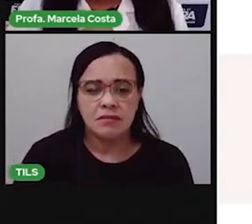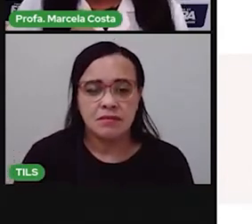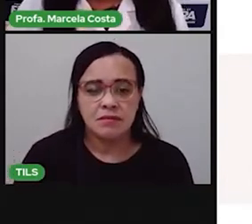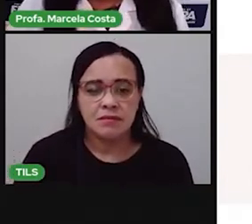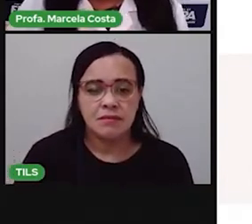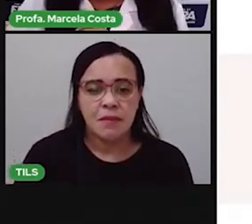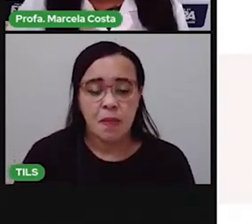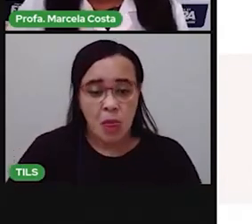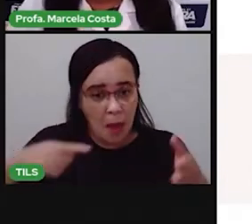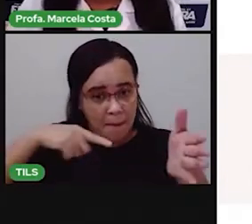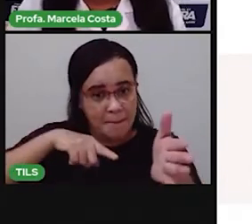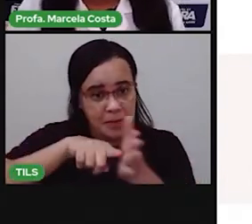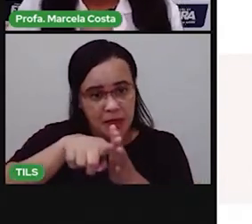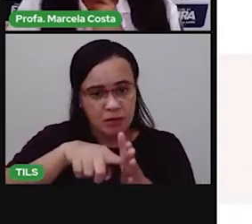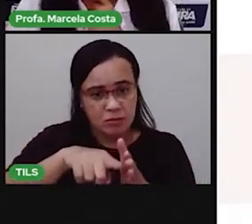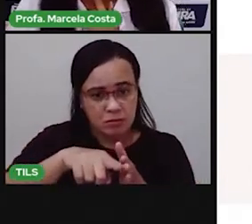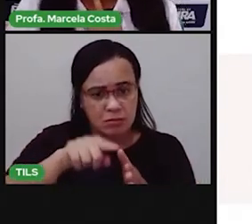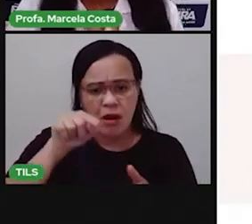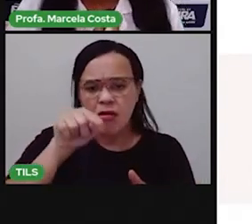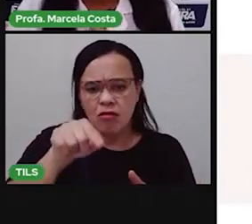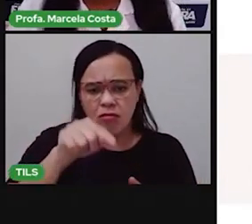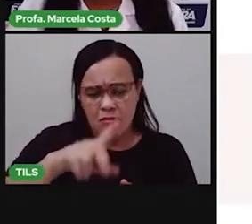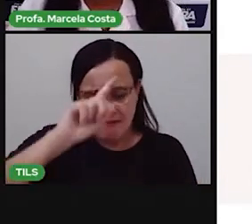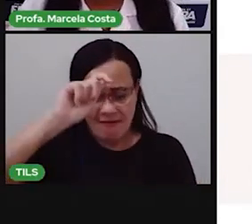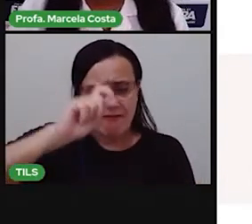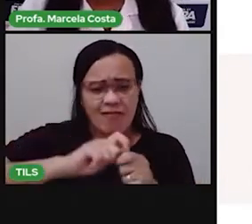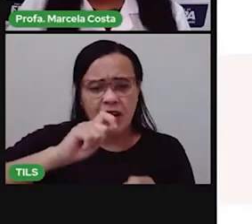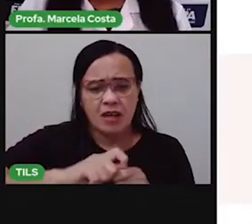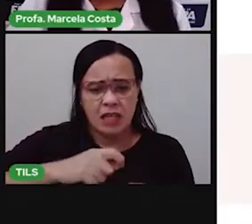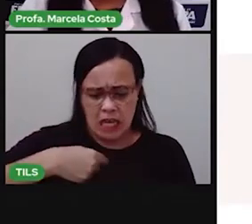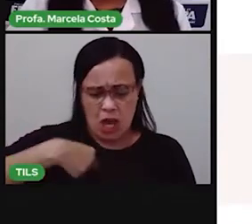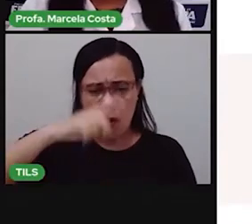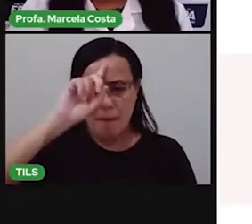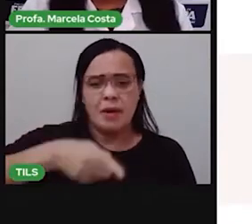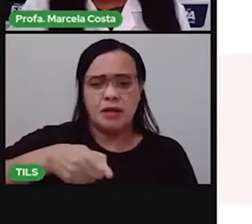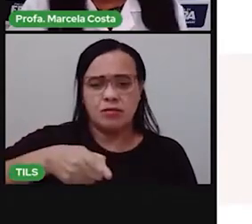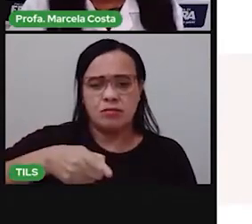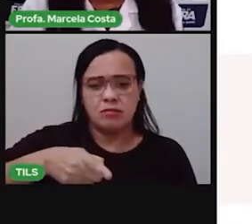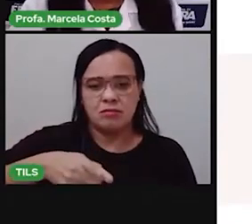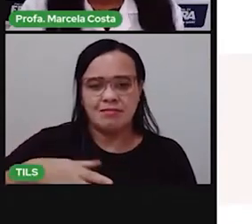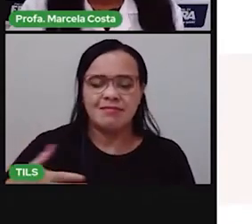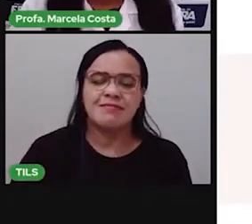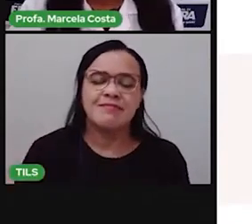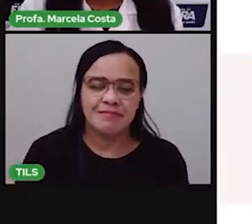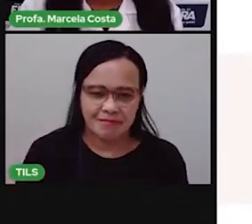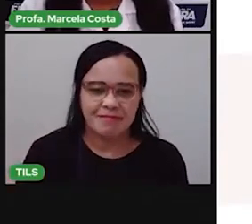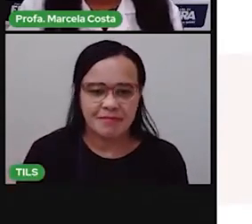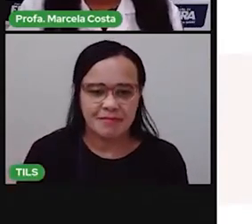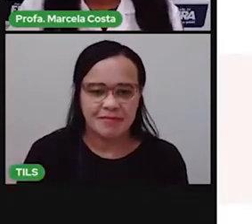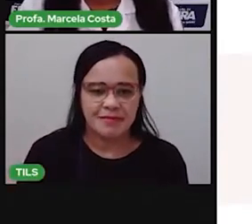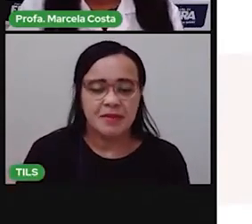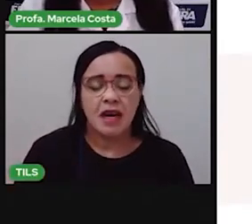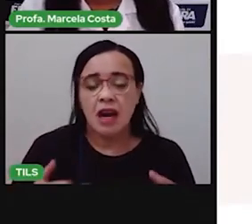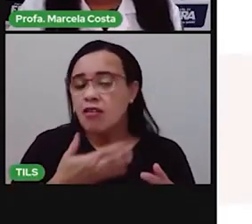Observe que eu sei que é uma pergunta pela entonação que eu coloco quando falo.